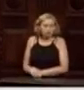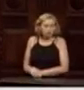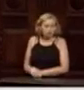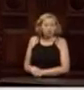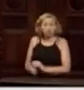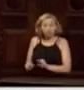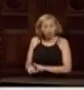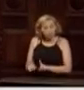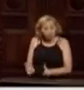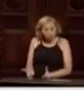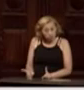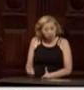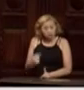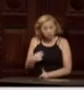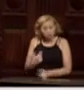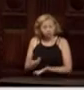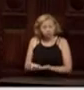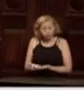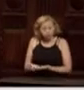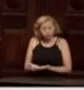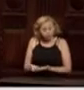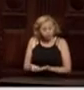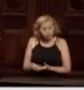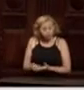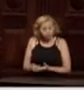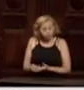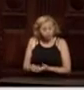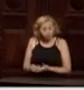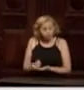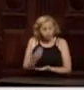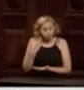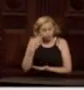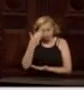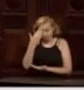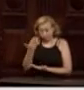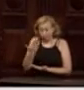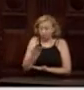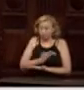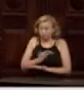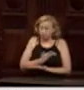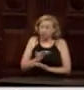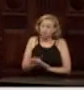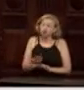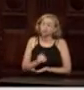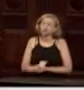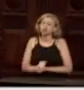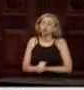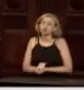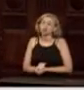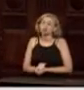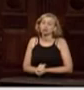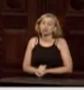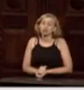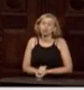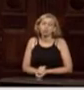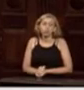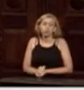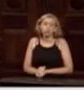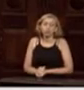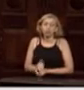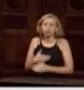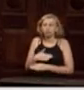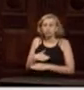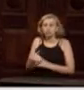Mas faço votos que os nossos colegas, que principalmente a direção dessa casa e todos